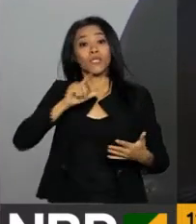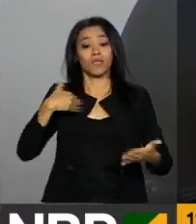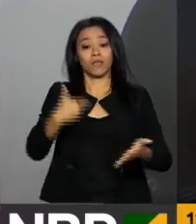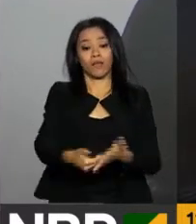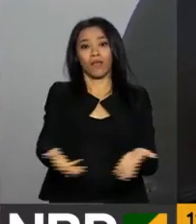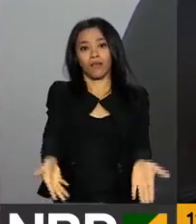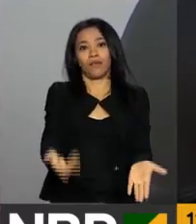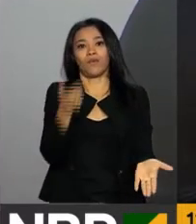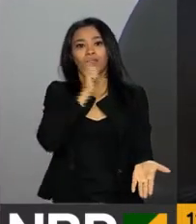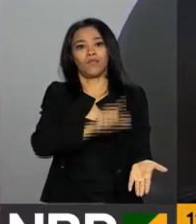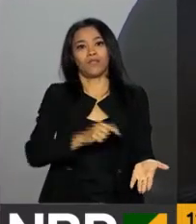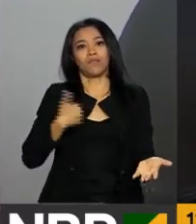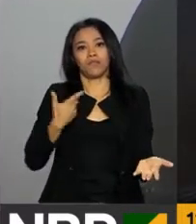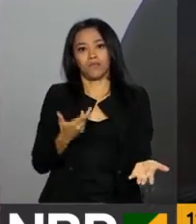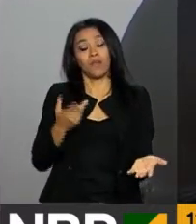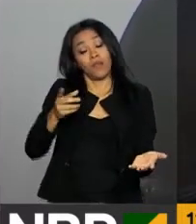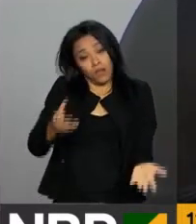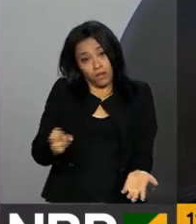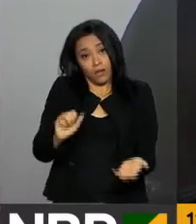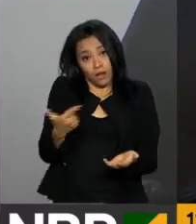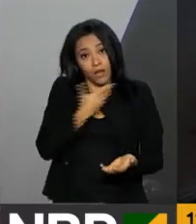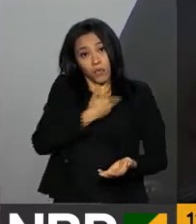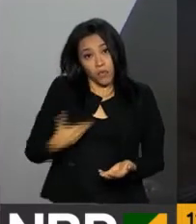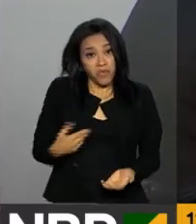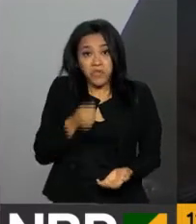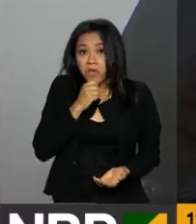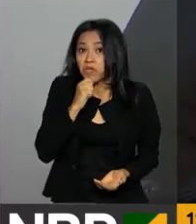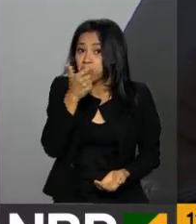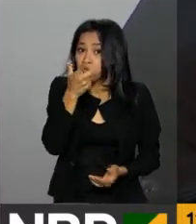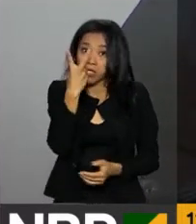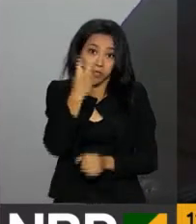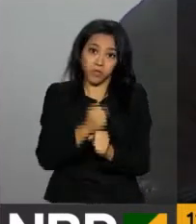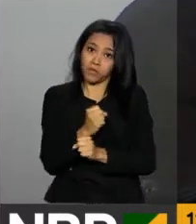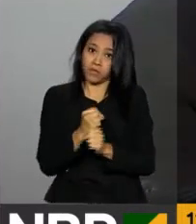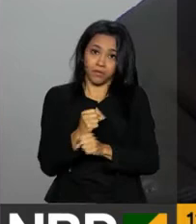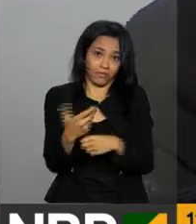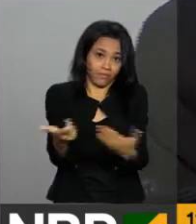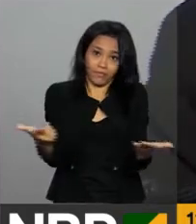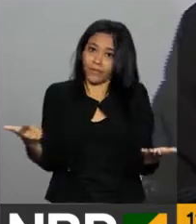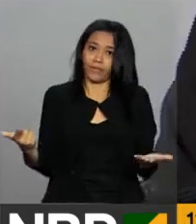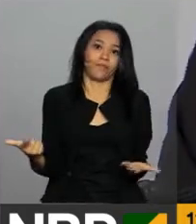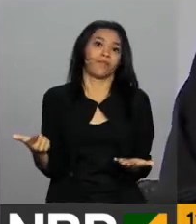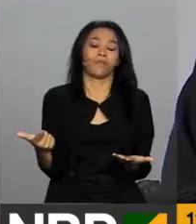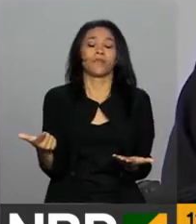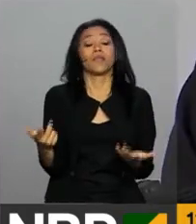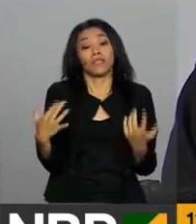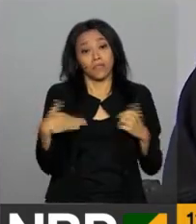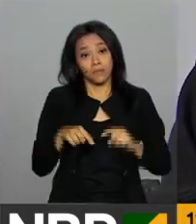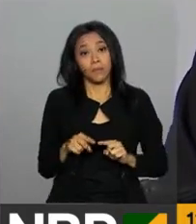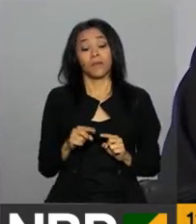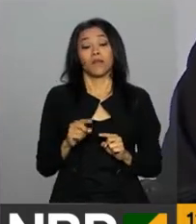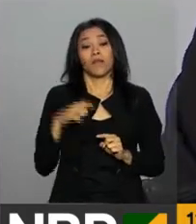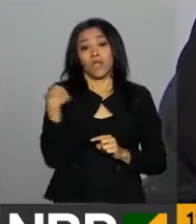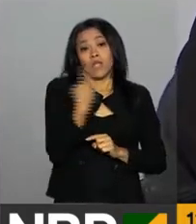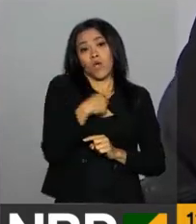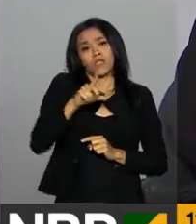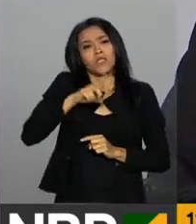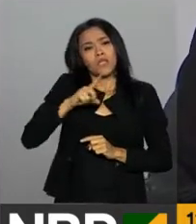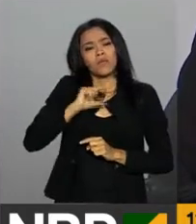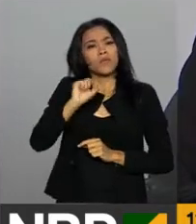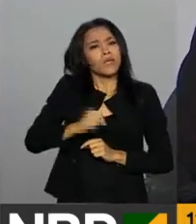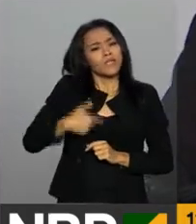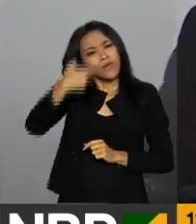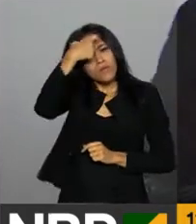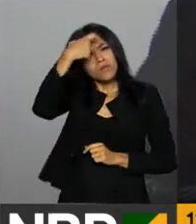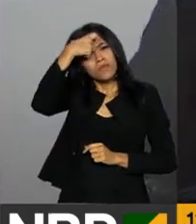não é e convenhamos num governo que ainda não completou dois anos nós temos essa essa concepção